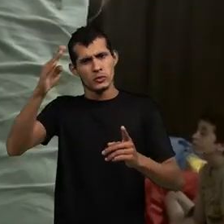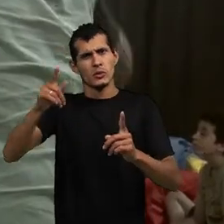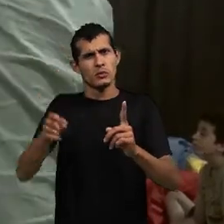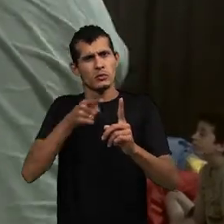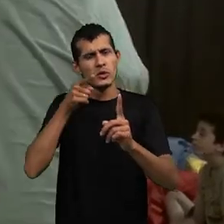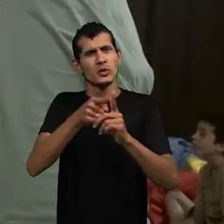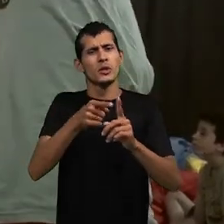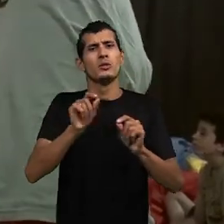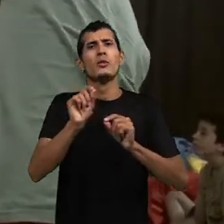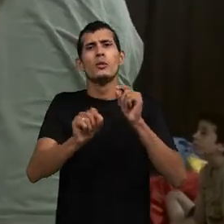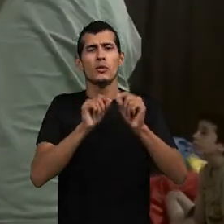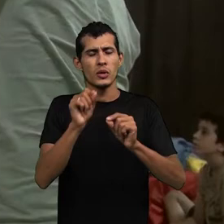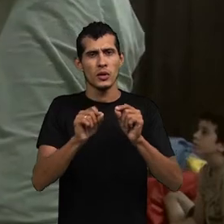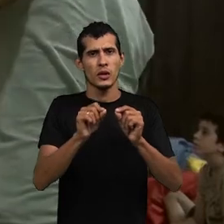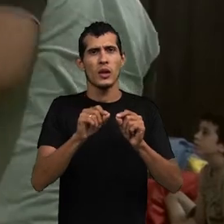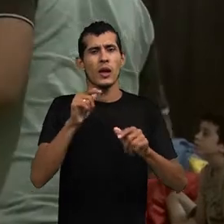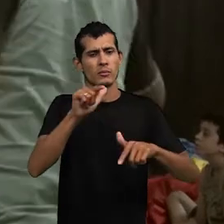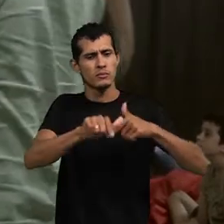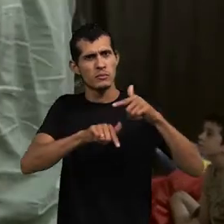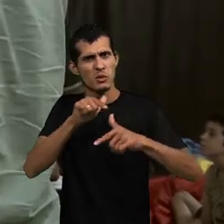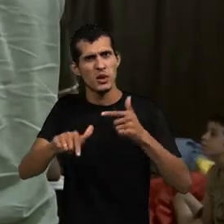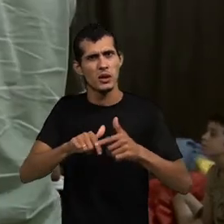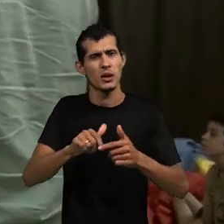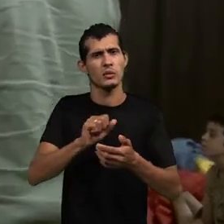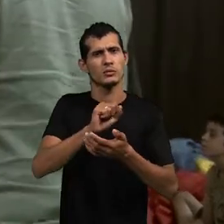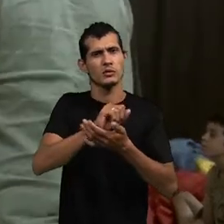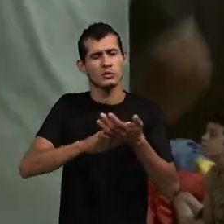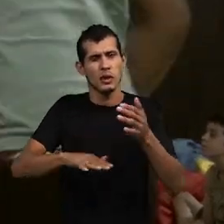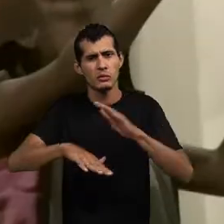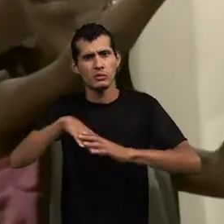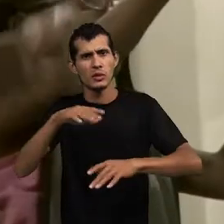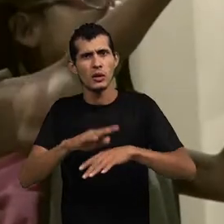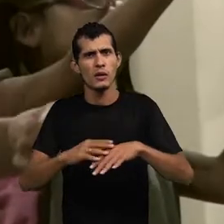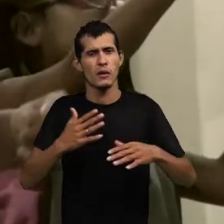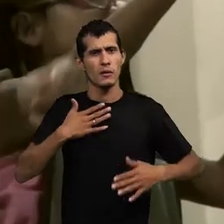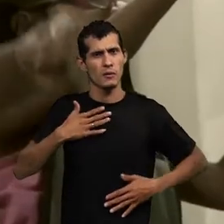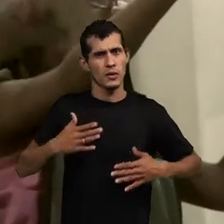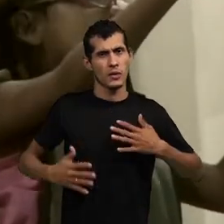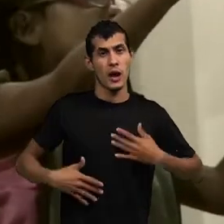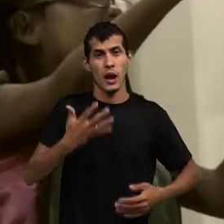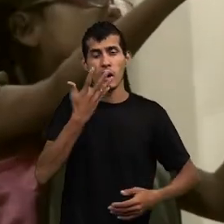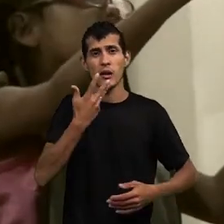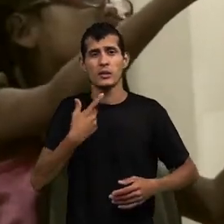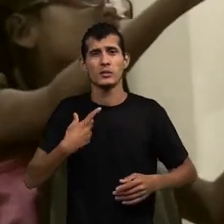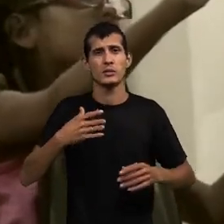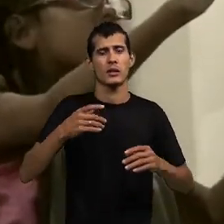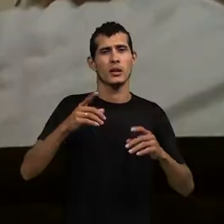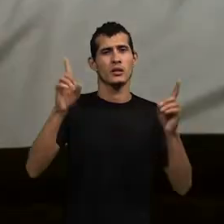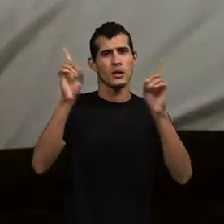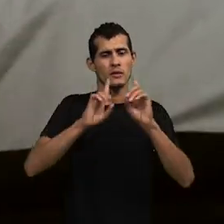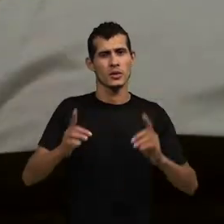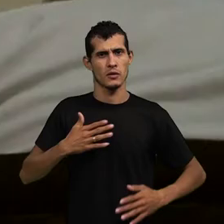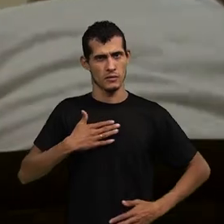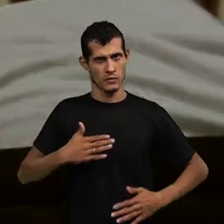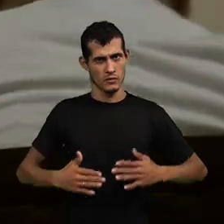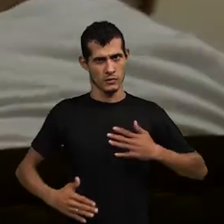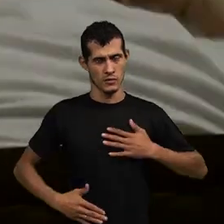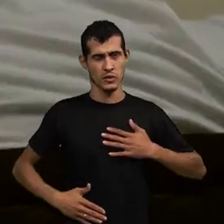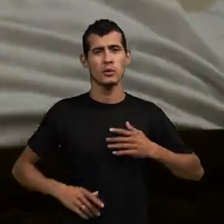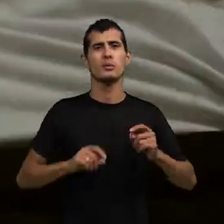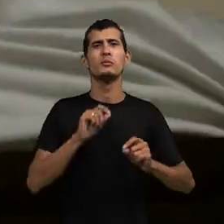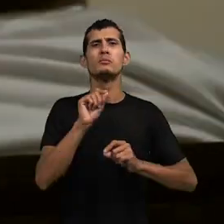objetivo do Exer Games é trabalhar atividade física com crianças com deficiência física,